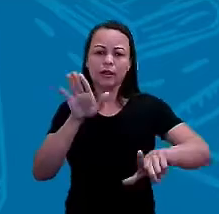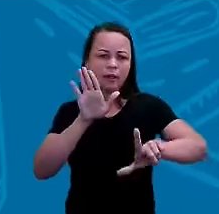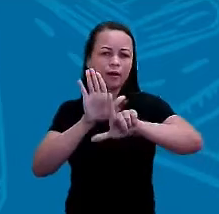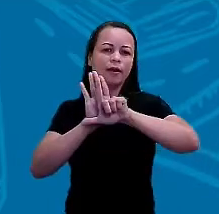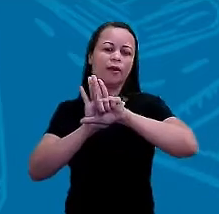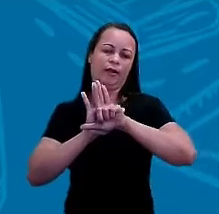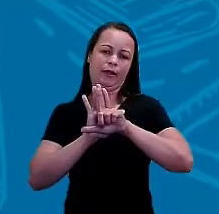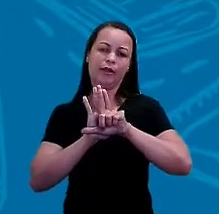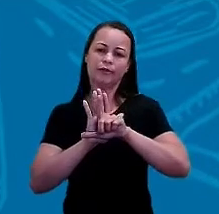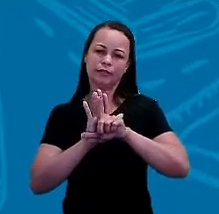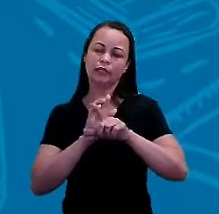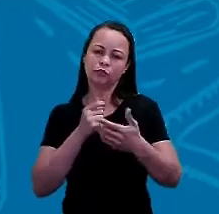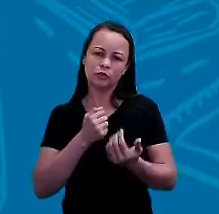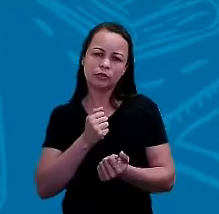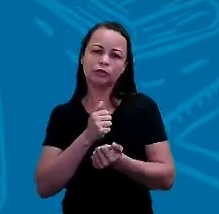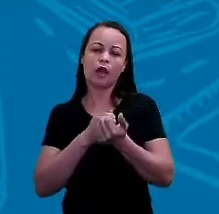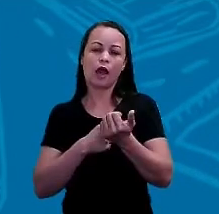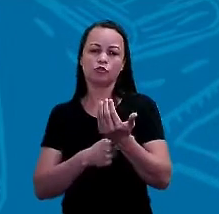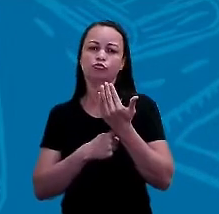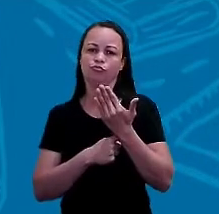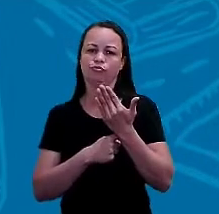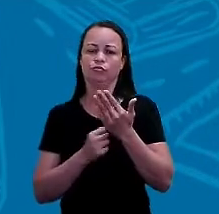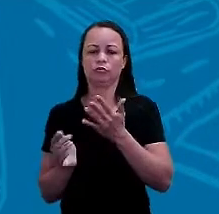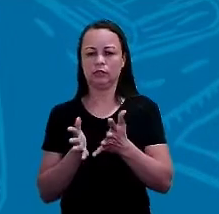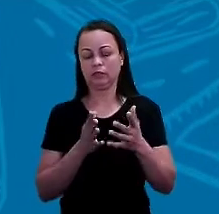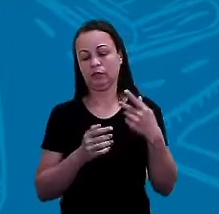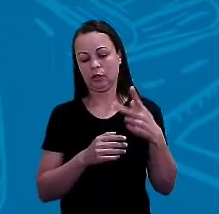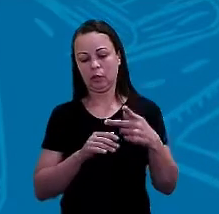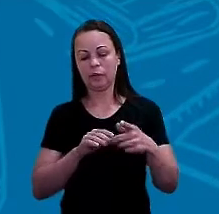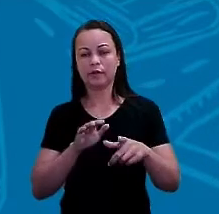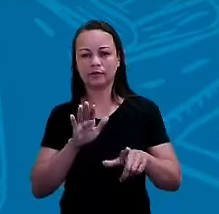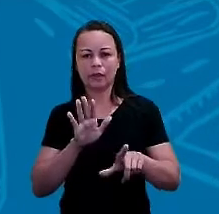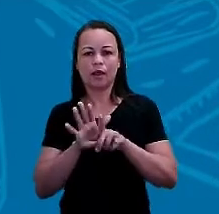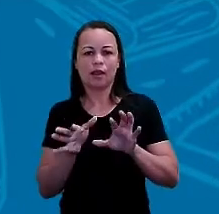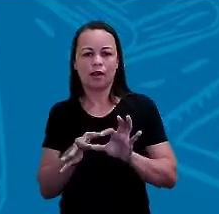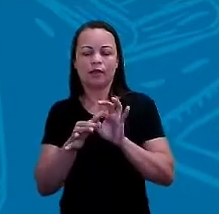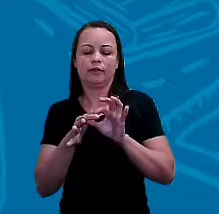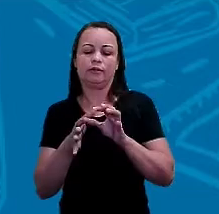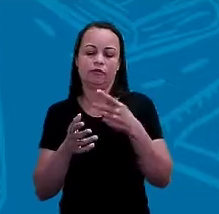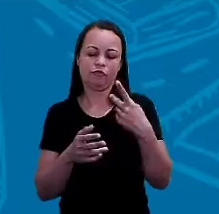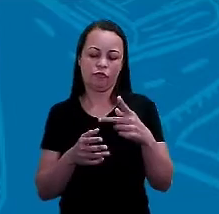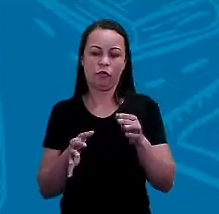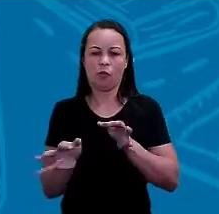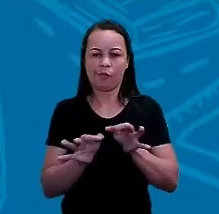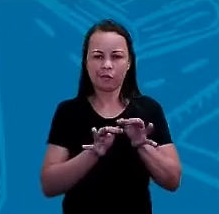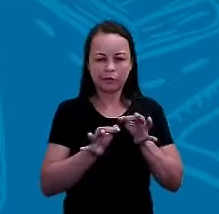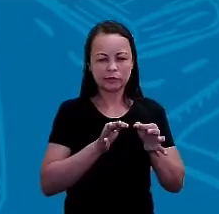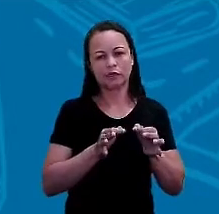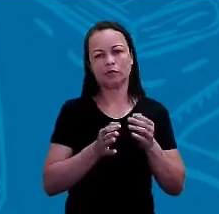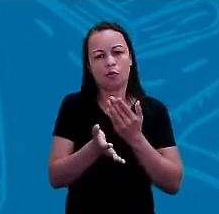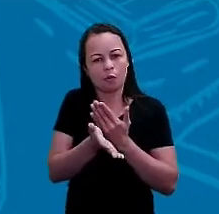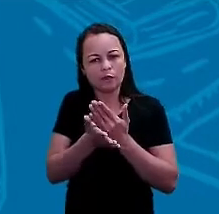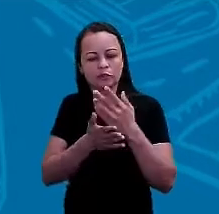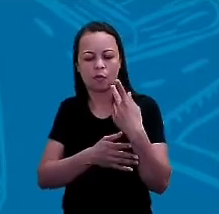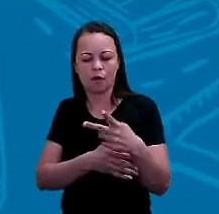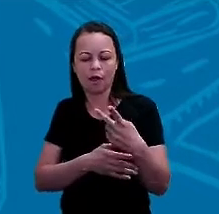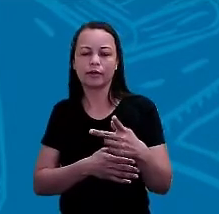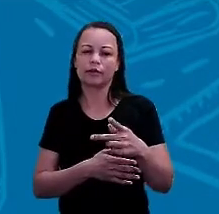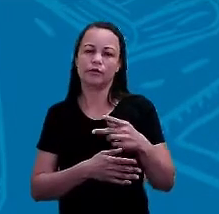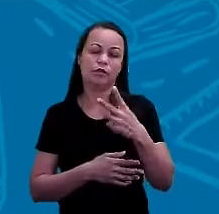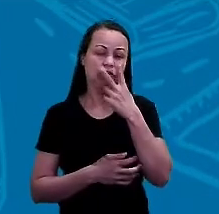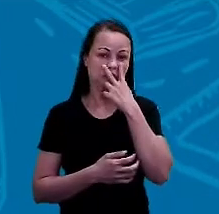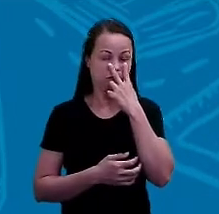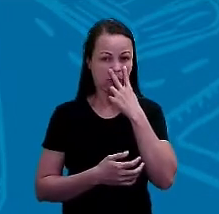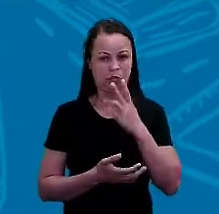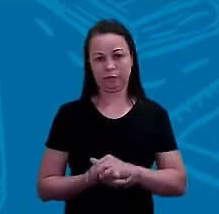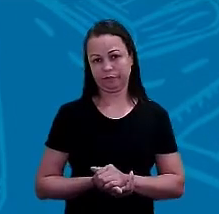amparem, leis legais que nos amparem. Então, essa liga foi formatada. Tudo a reforma agrária começou em Vitória de Santo Antão. Infelizmente, como